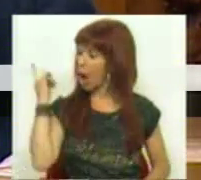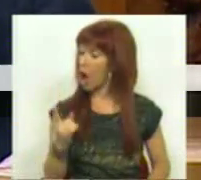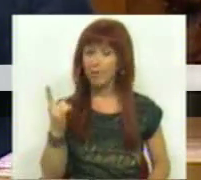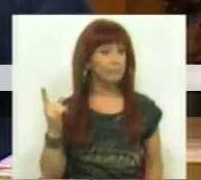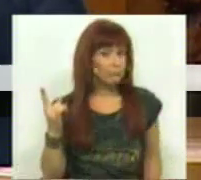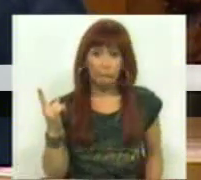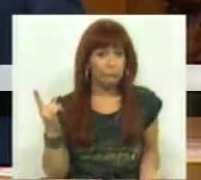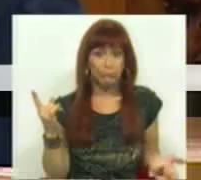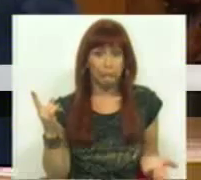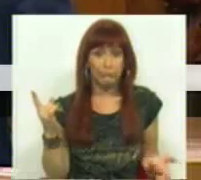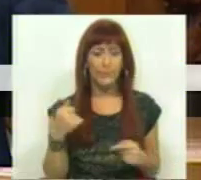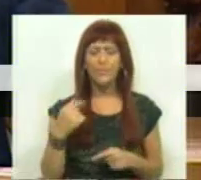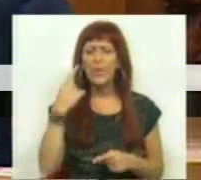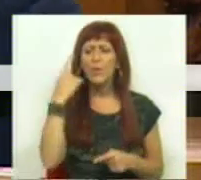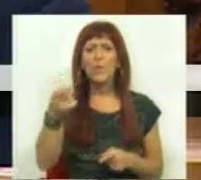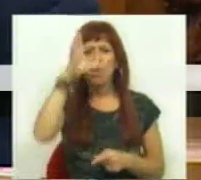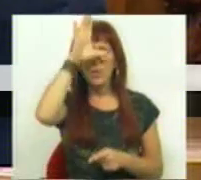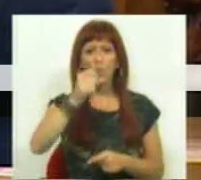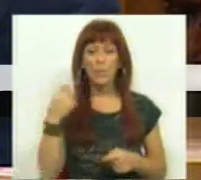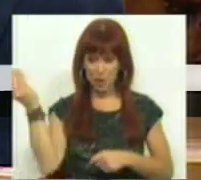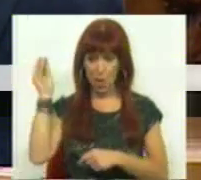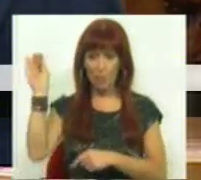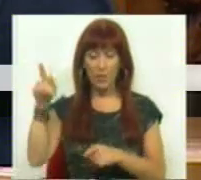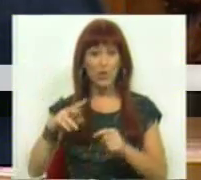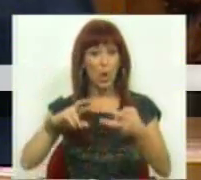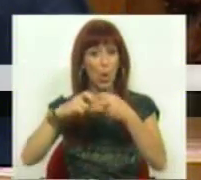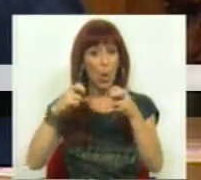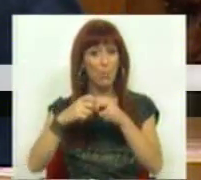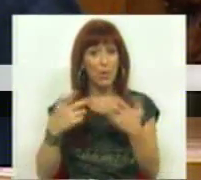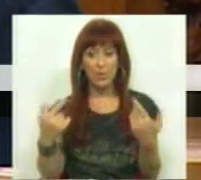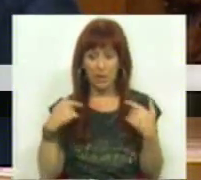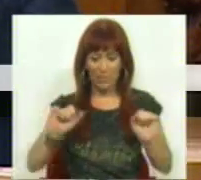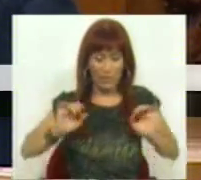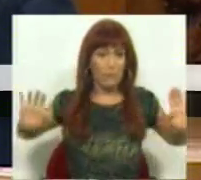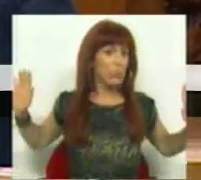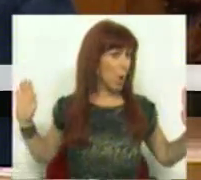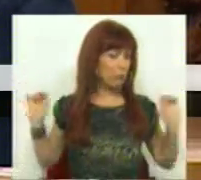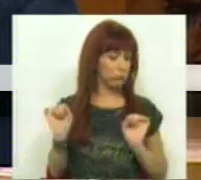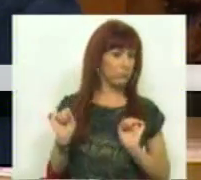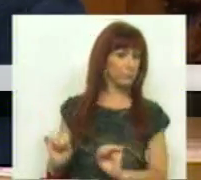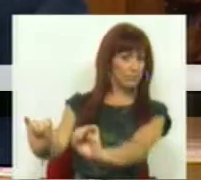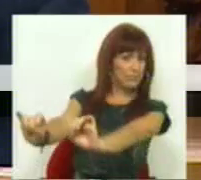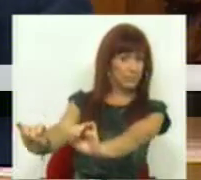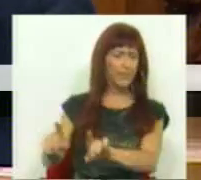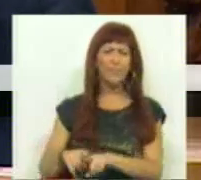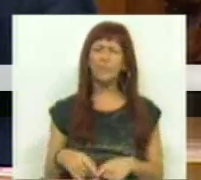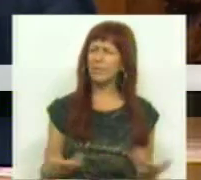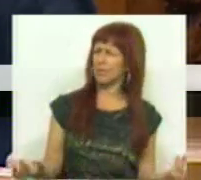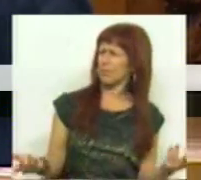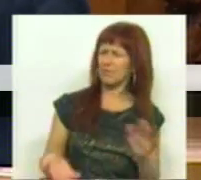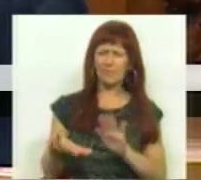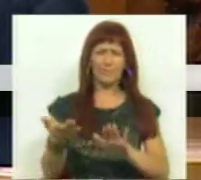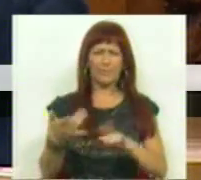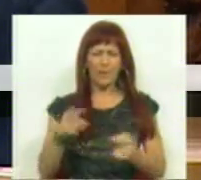nada. Dei conhecimento ao Governo e à banca, o problema deixou de ser meu. É assim, com a ligeireza